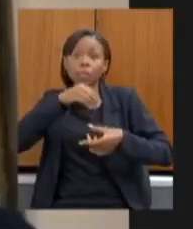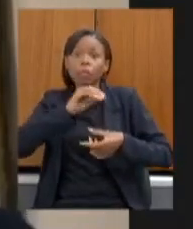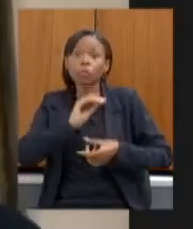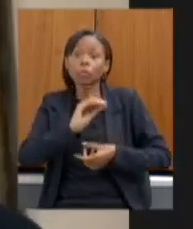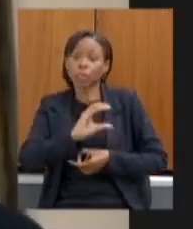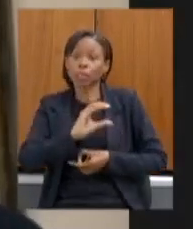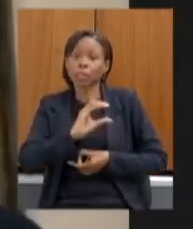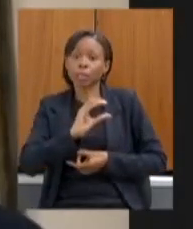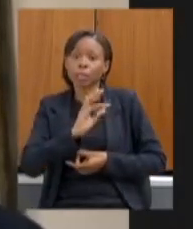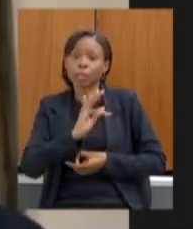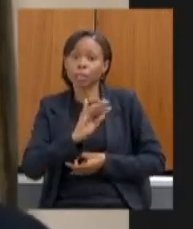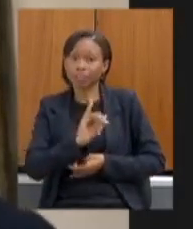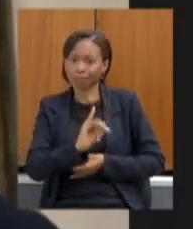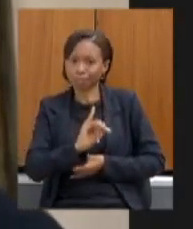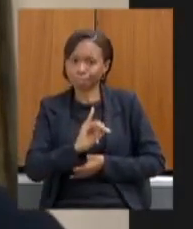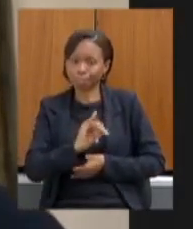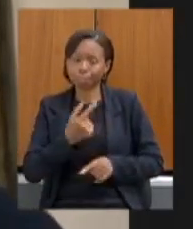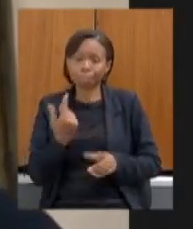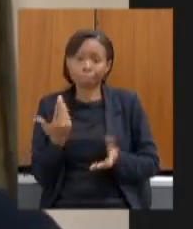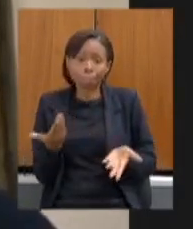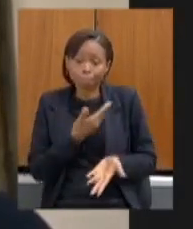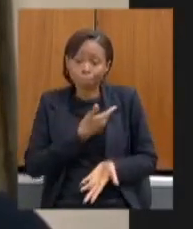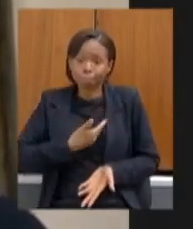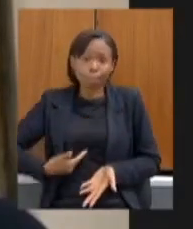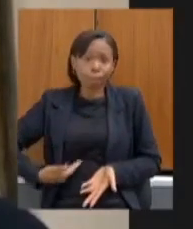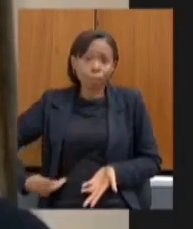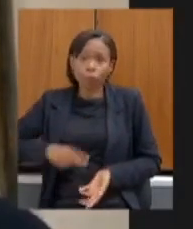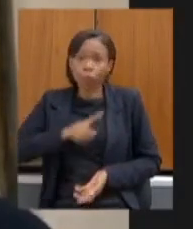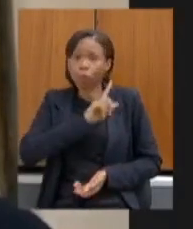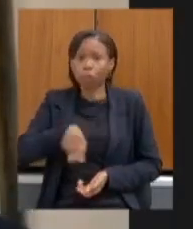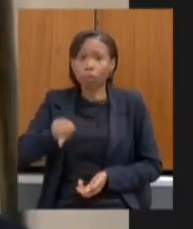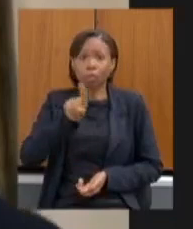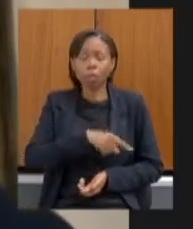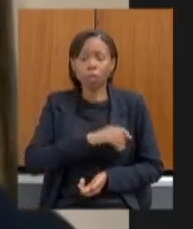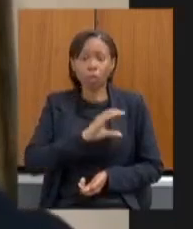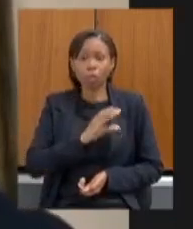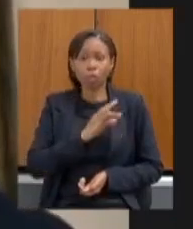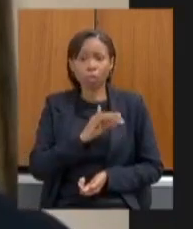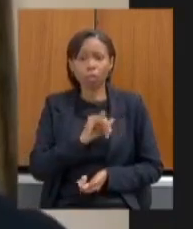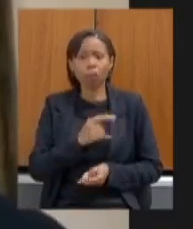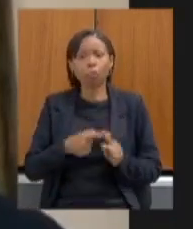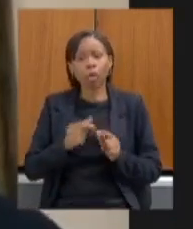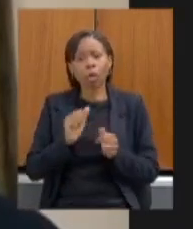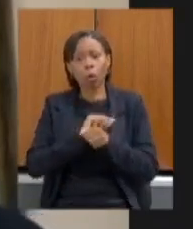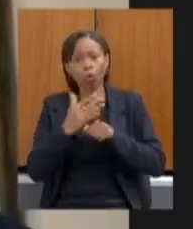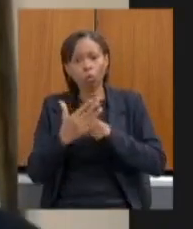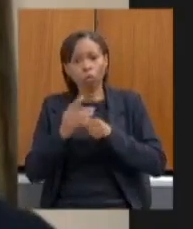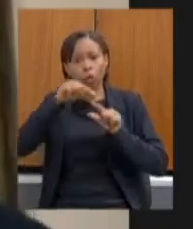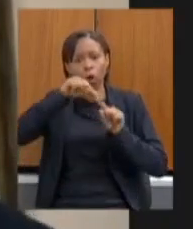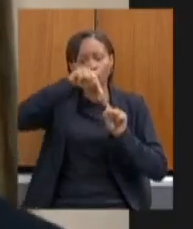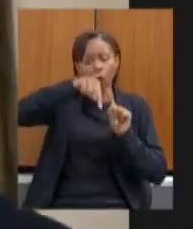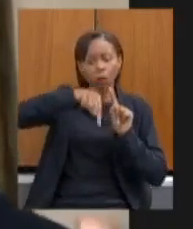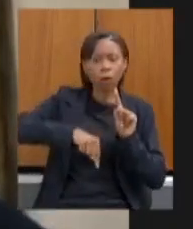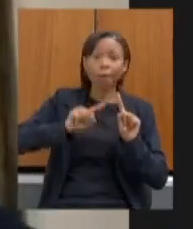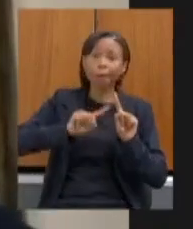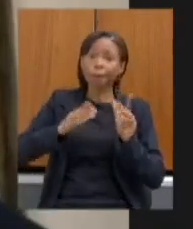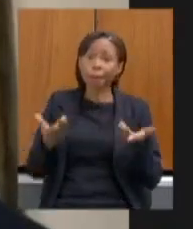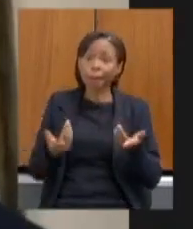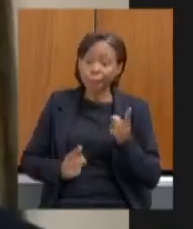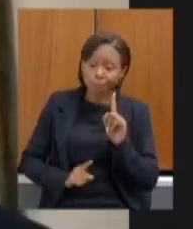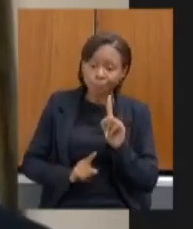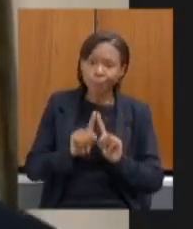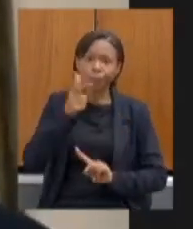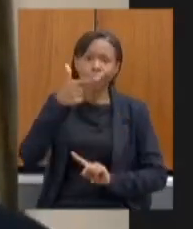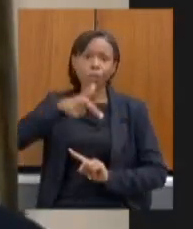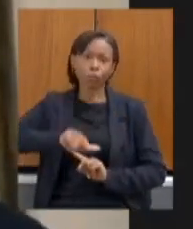porque a Covid estava num declínio, mas está voltando a crescer novamente, então tem que voltar a recontratar os